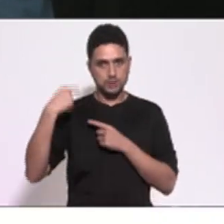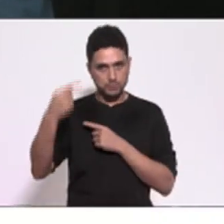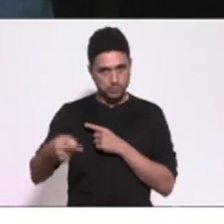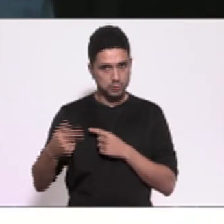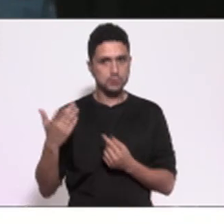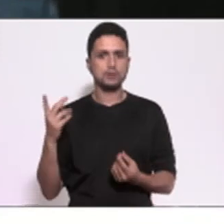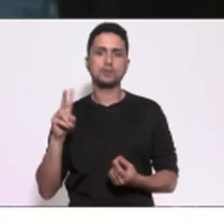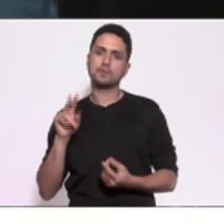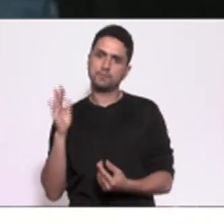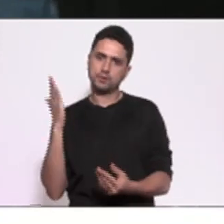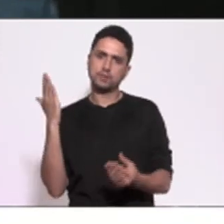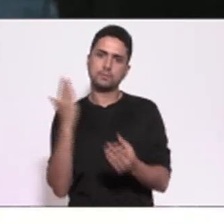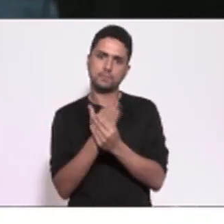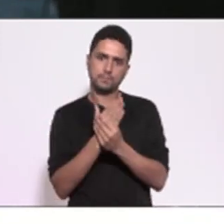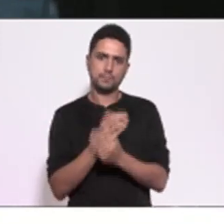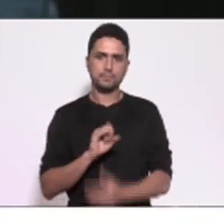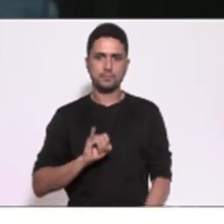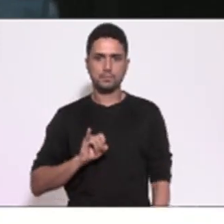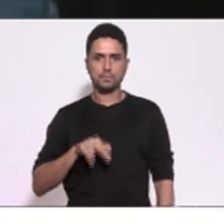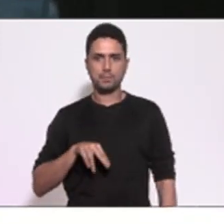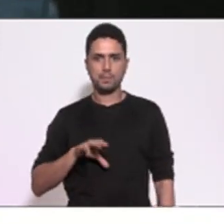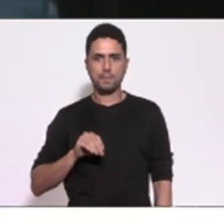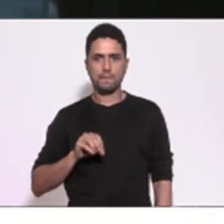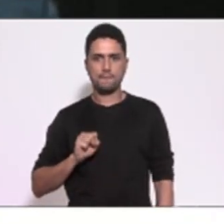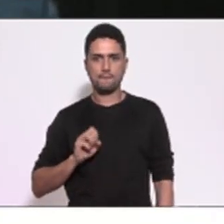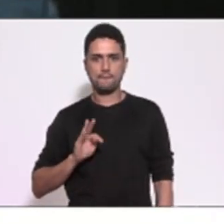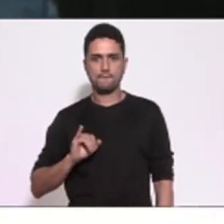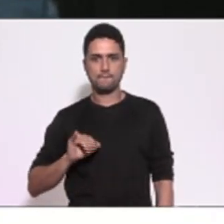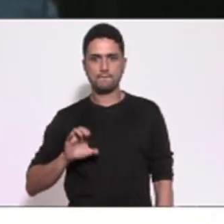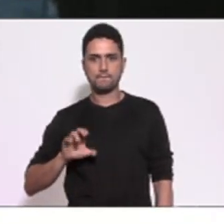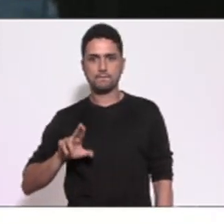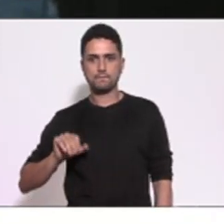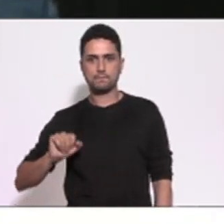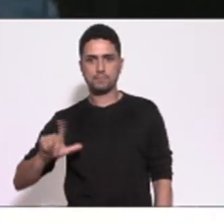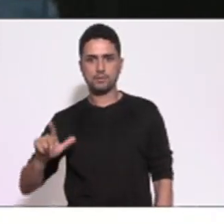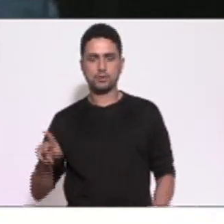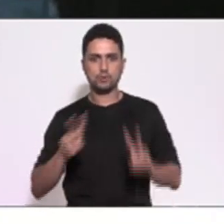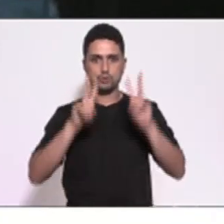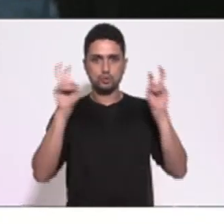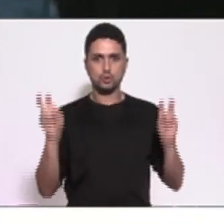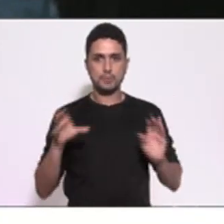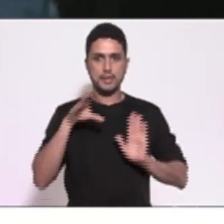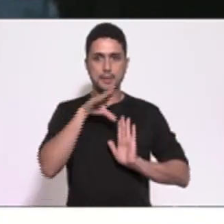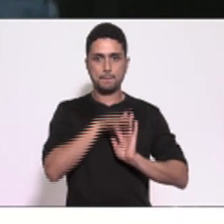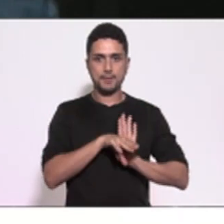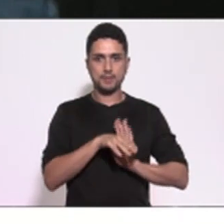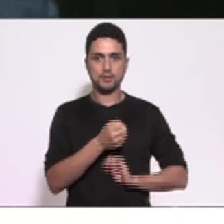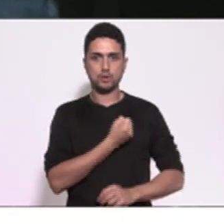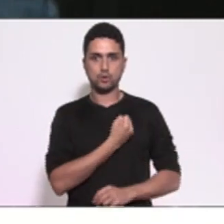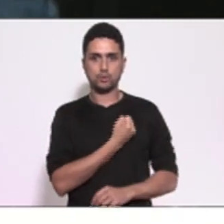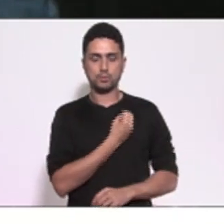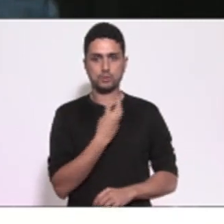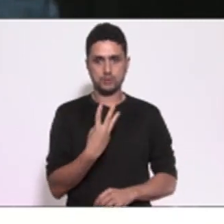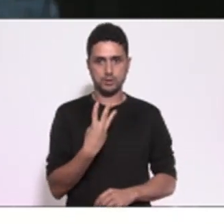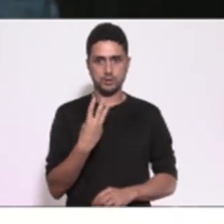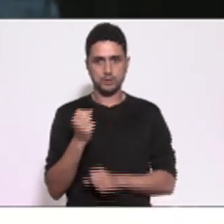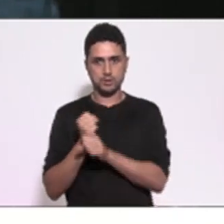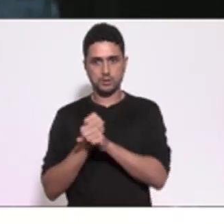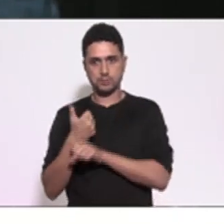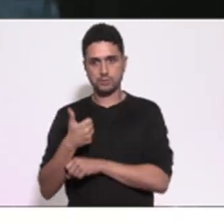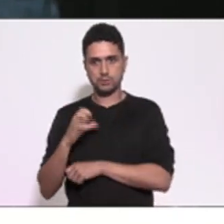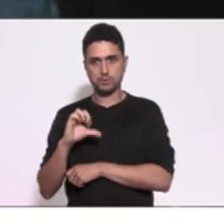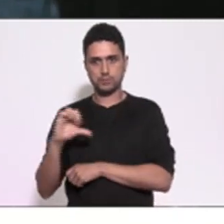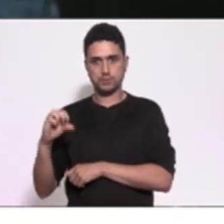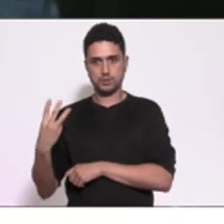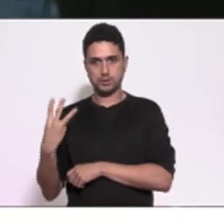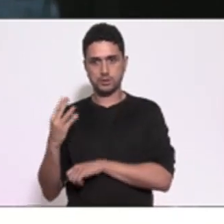uma ação direta de inconstitucionalidade em relação à emenda número 3 de 93